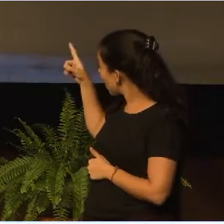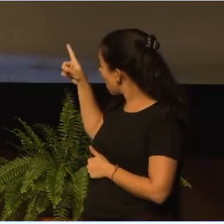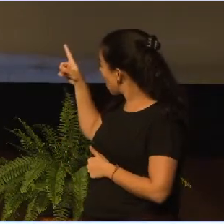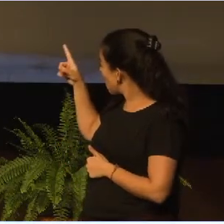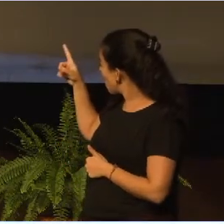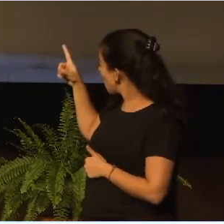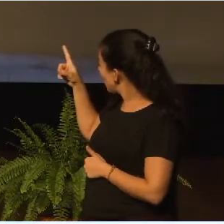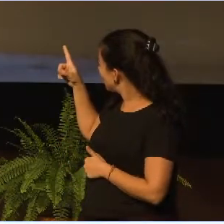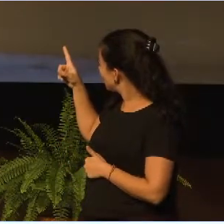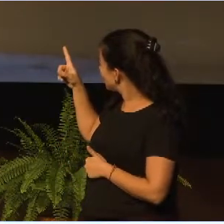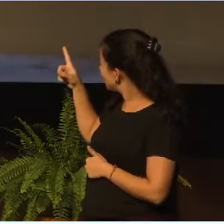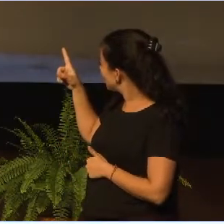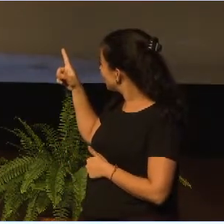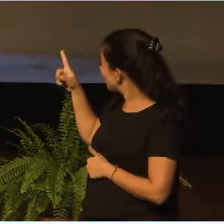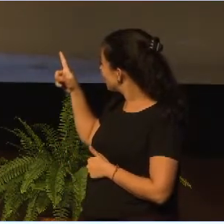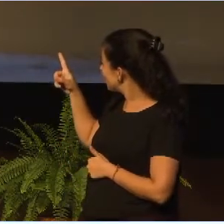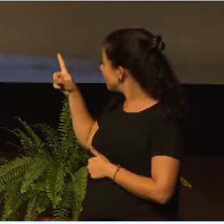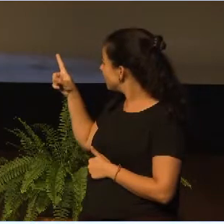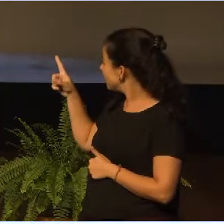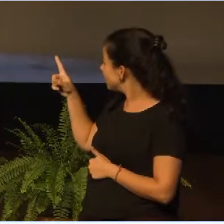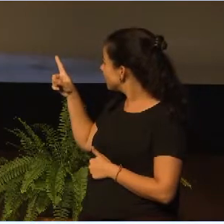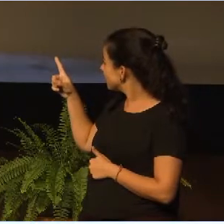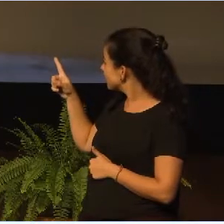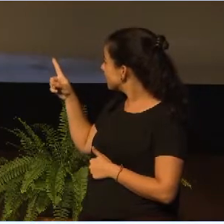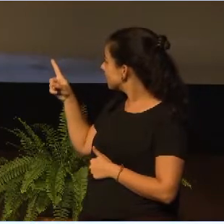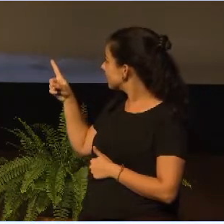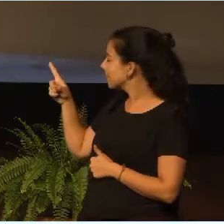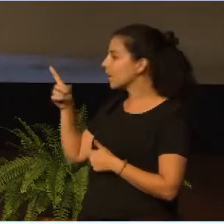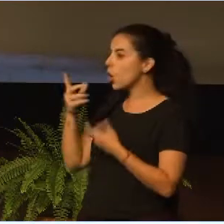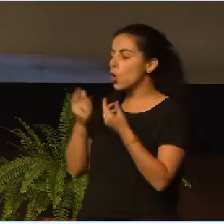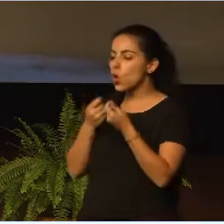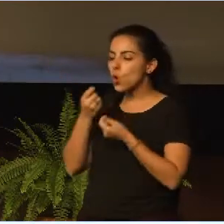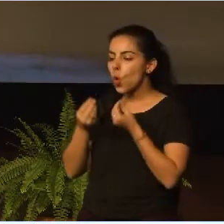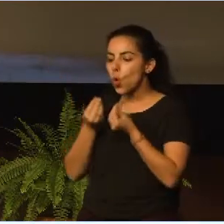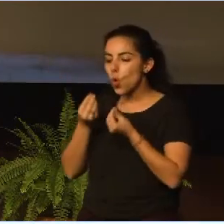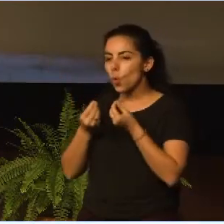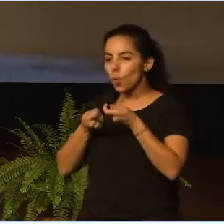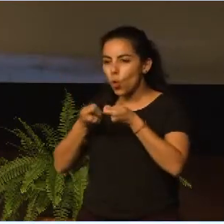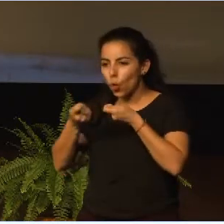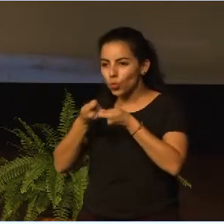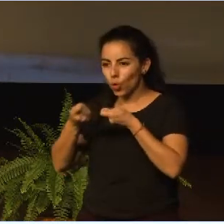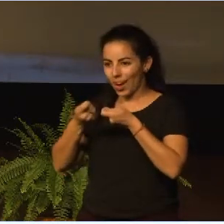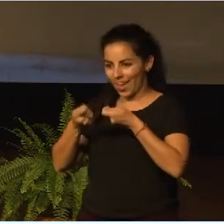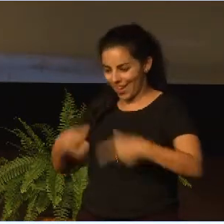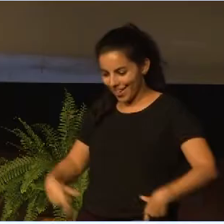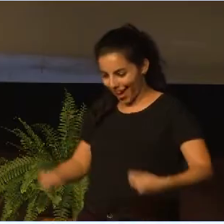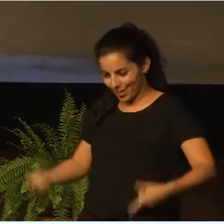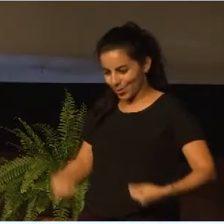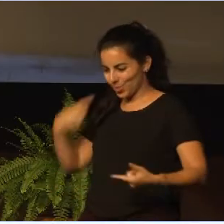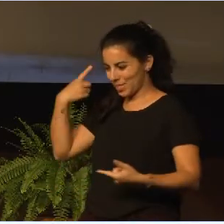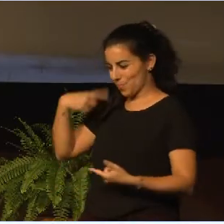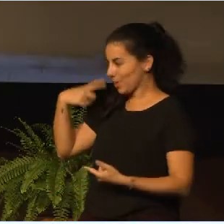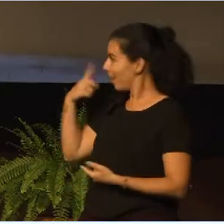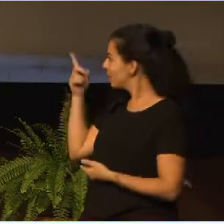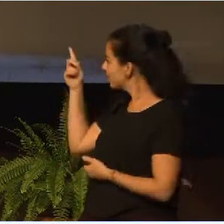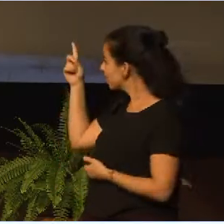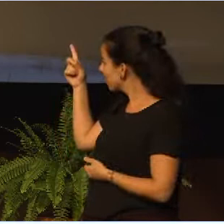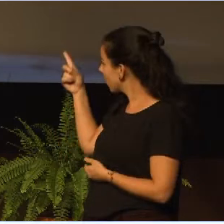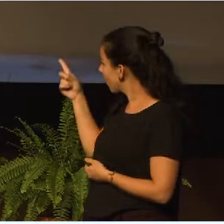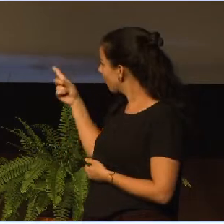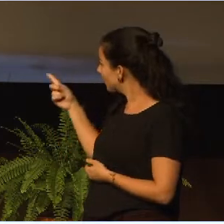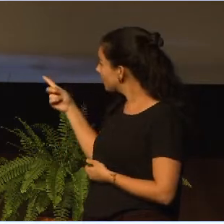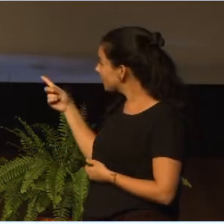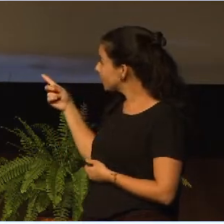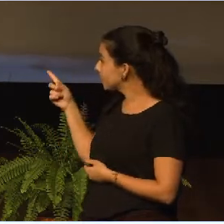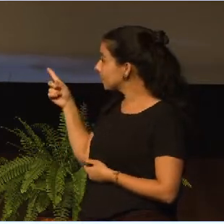mensal da cota e da subcota, distância viajadas e gastos, CPFs e CNPJs inválidos e gastos com campanha eleitoral.